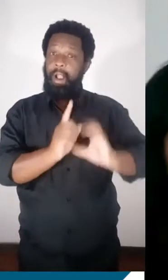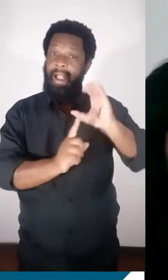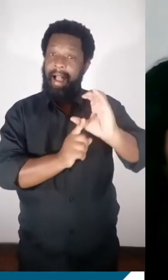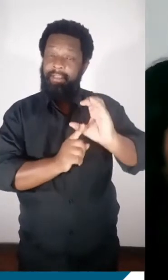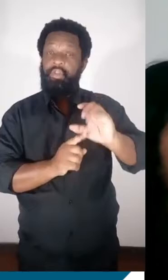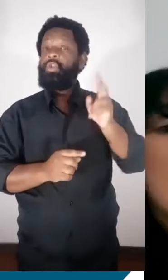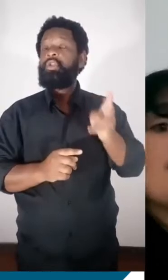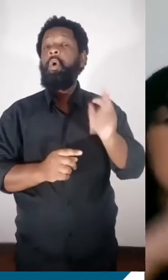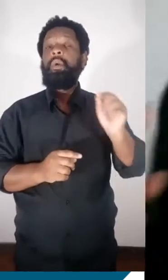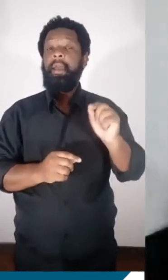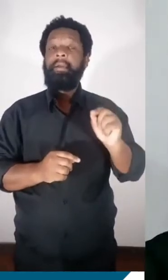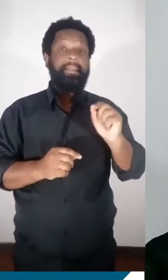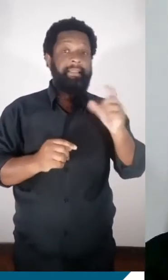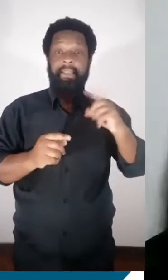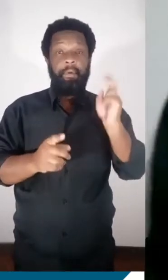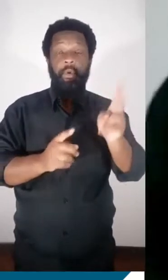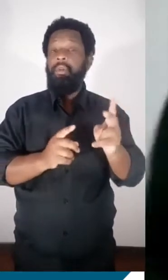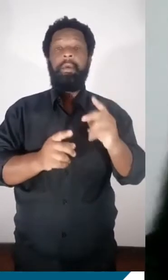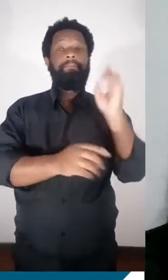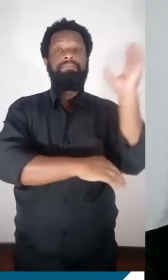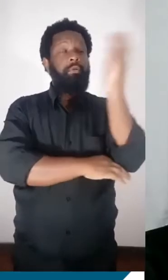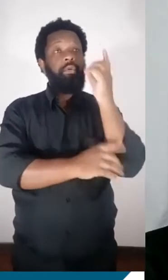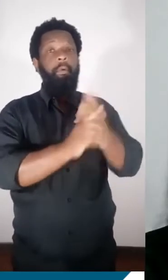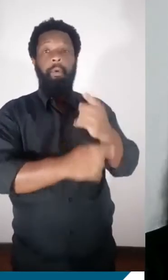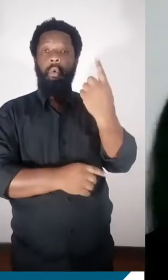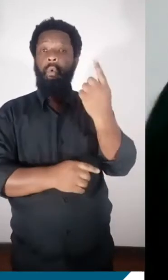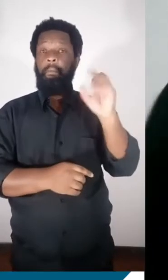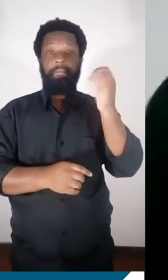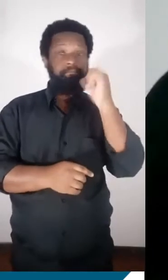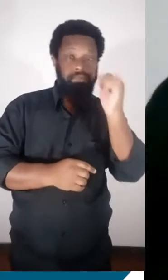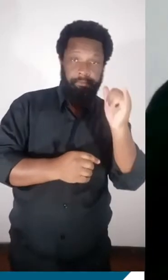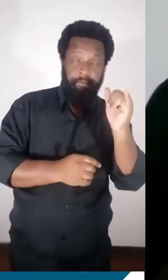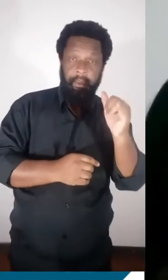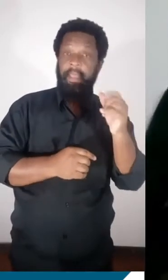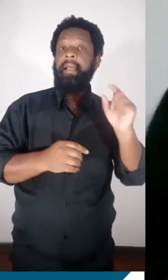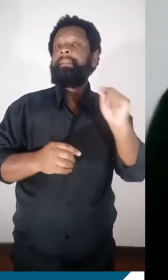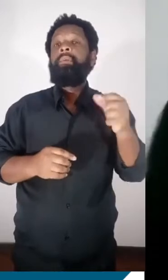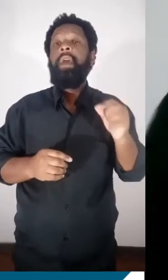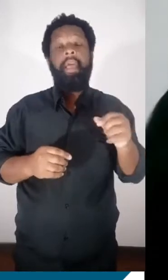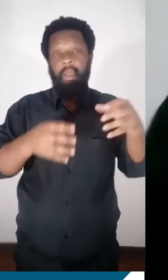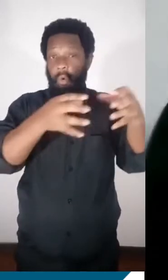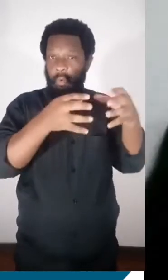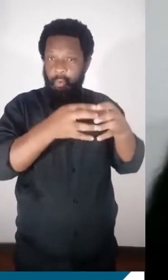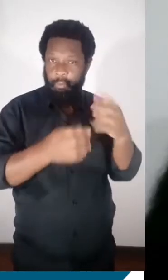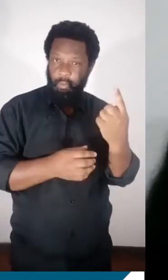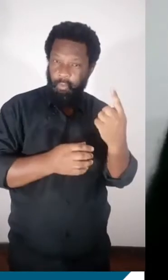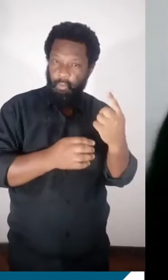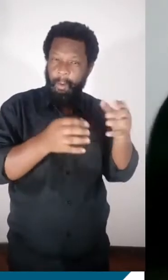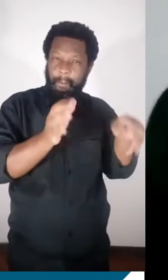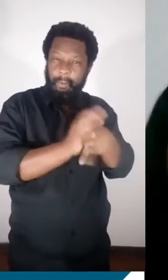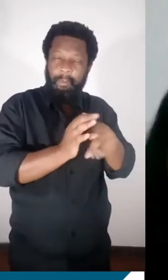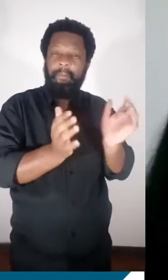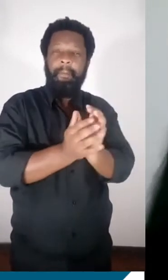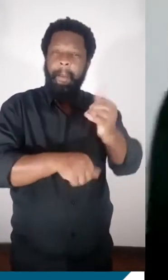só pode aparecer na natureza com uma carga, tudo bem? Isso acontece com quem, pessoal? Com o grupo 1, que é o grupo